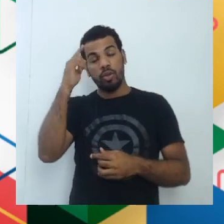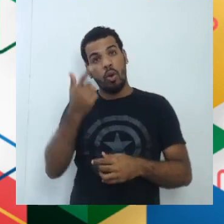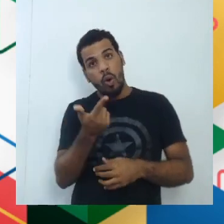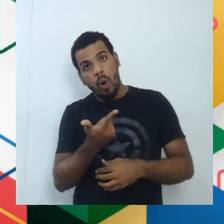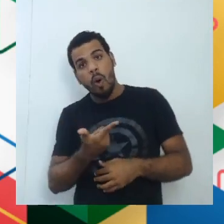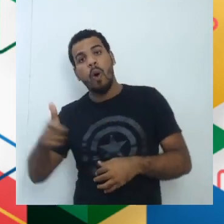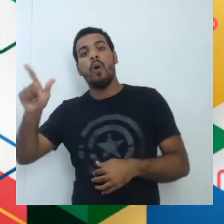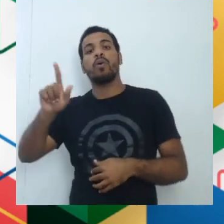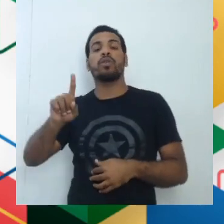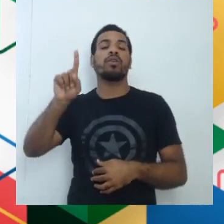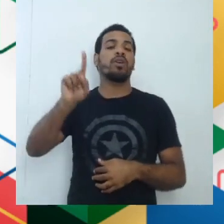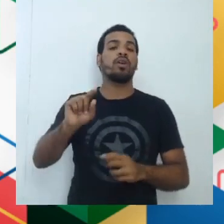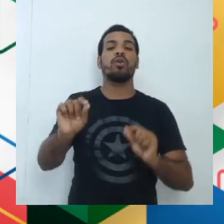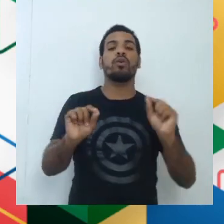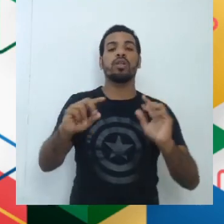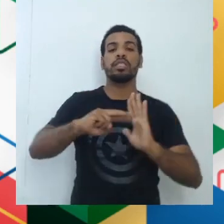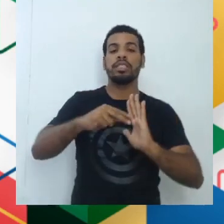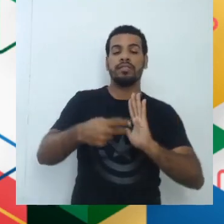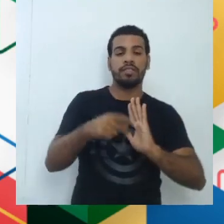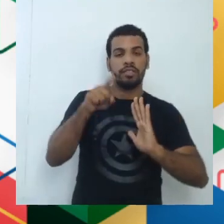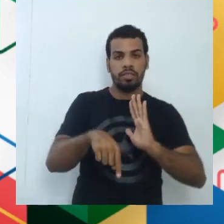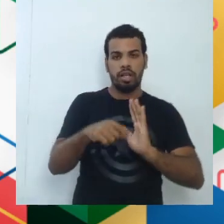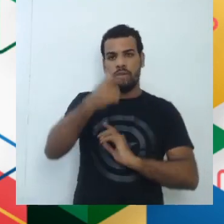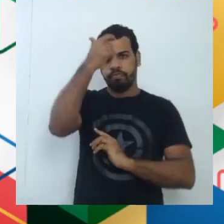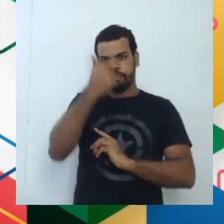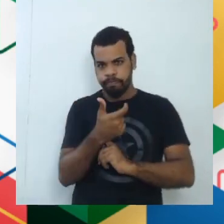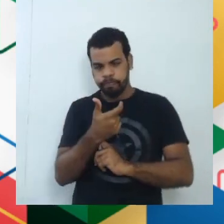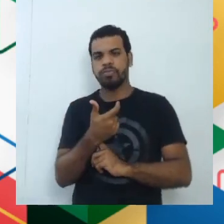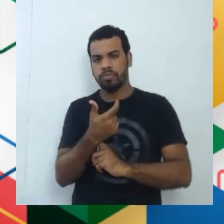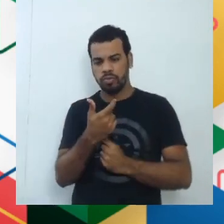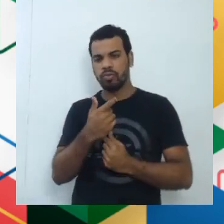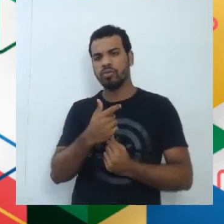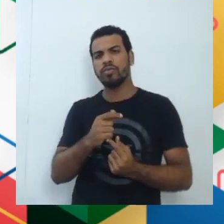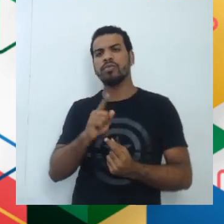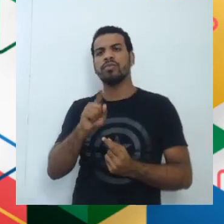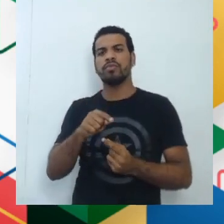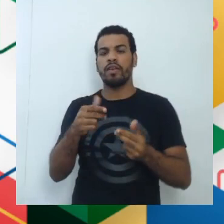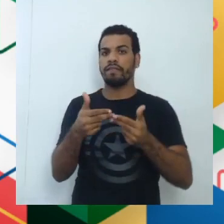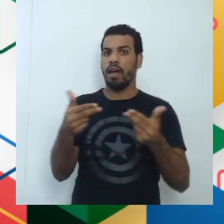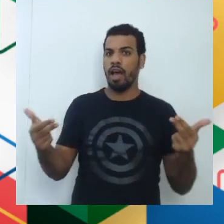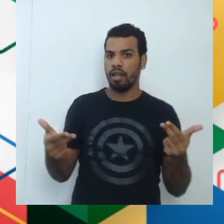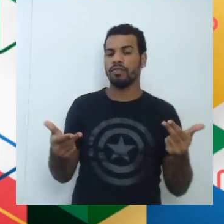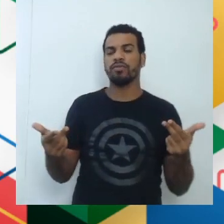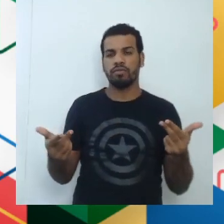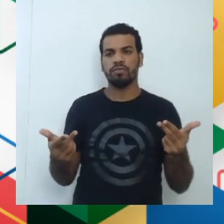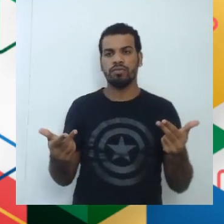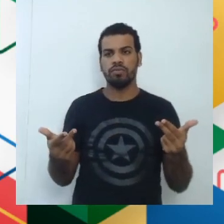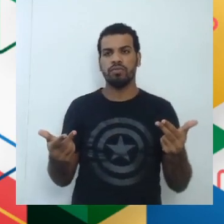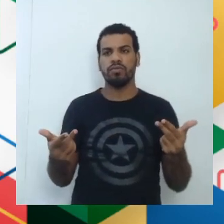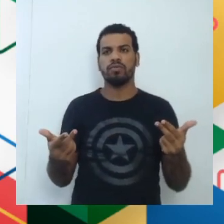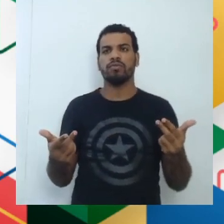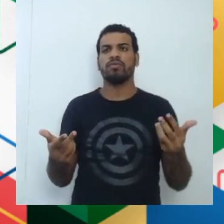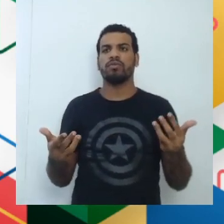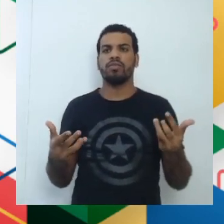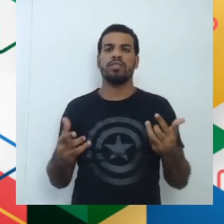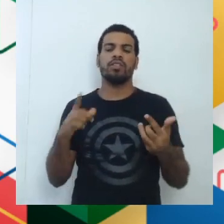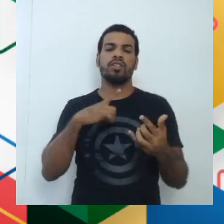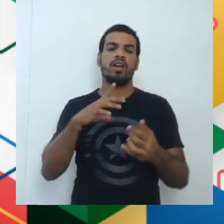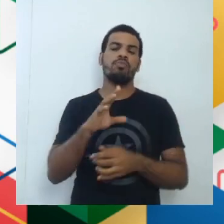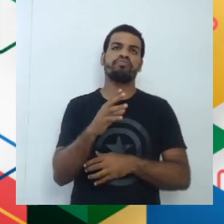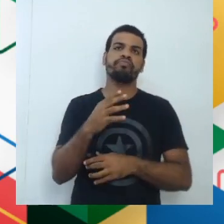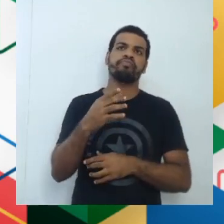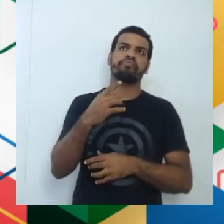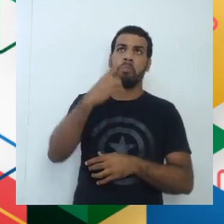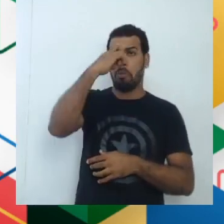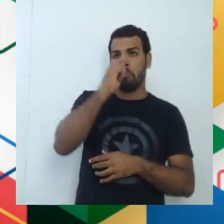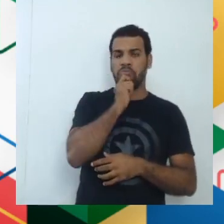nesse caso, pode significar tanto um indivíduo apenas como vários, indeterminados e até desconhecidos. Ou